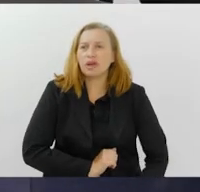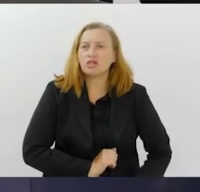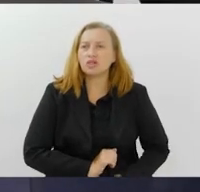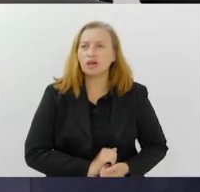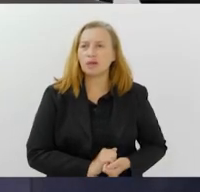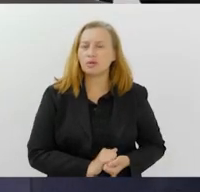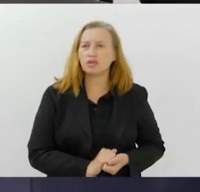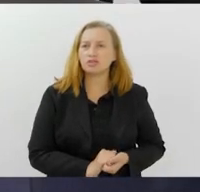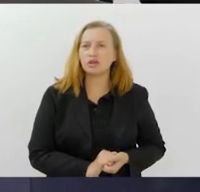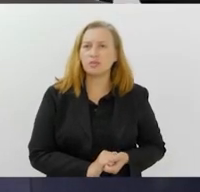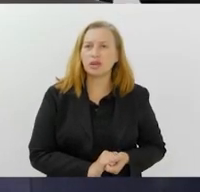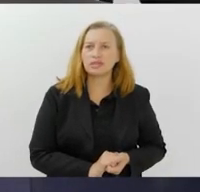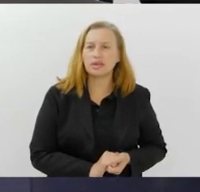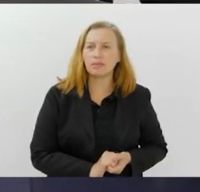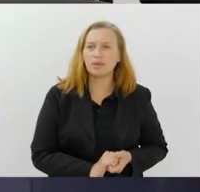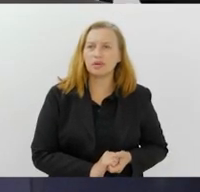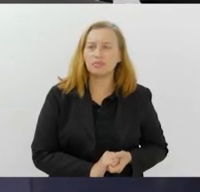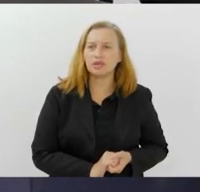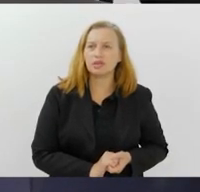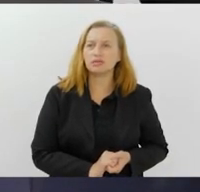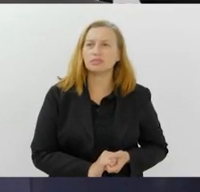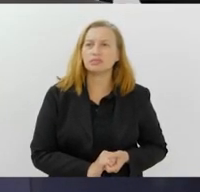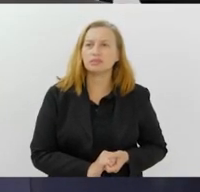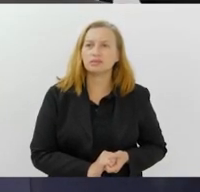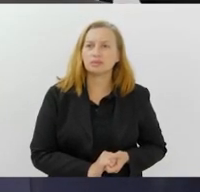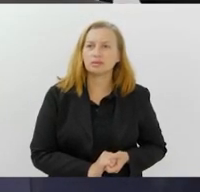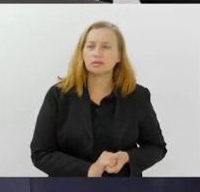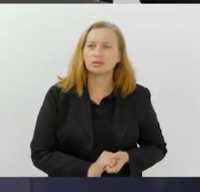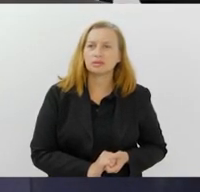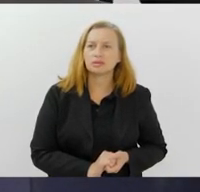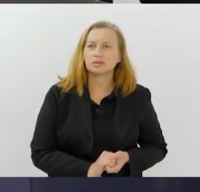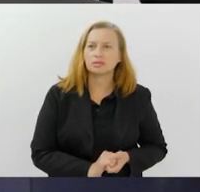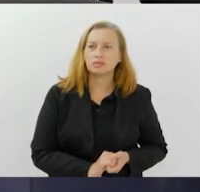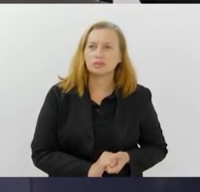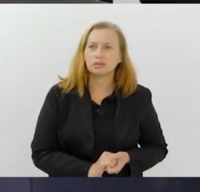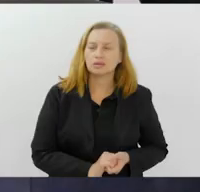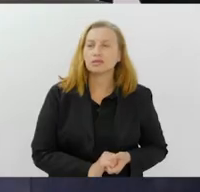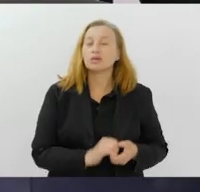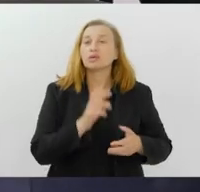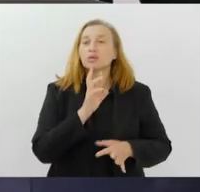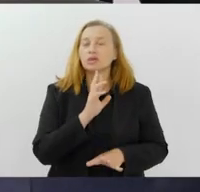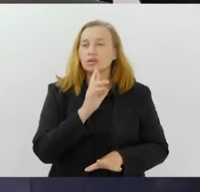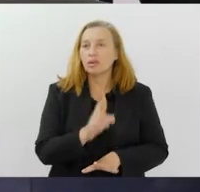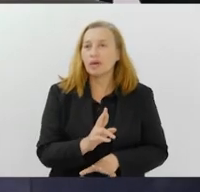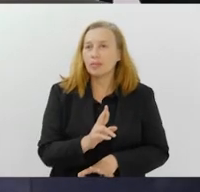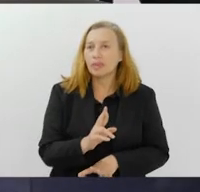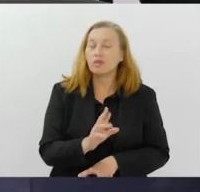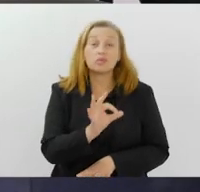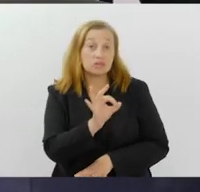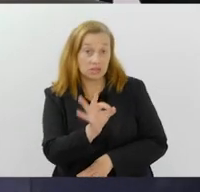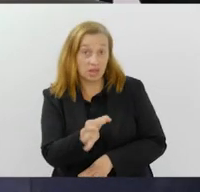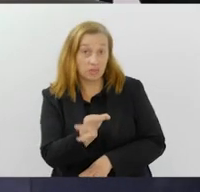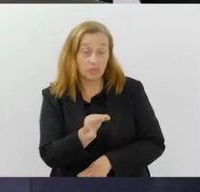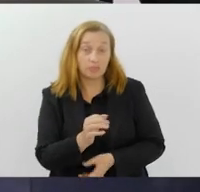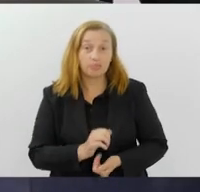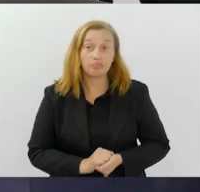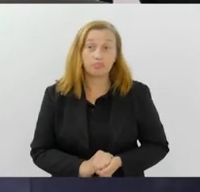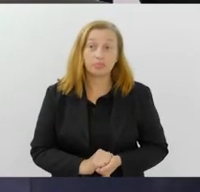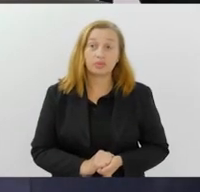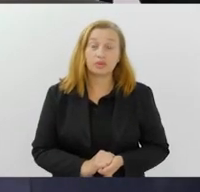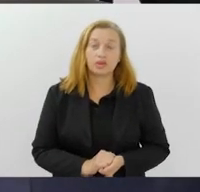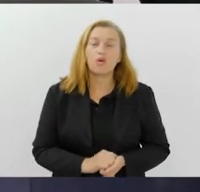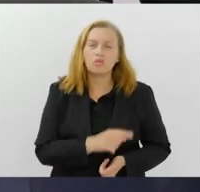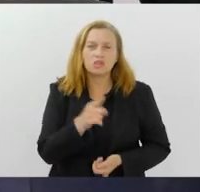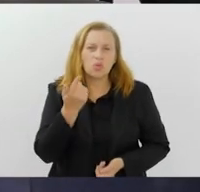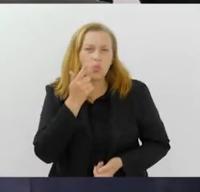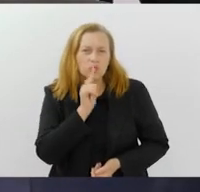afeta em nada ISO isso melhor a gente ter depois uma noção de que resultado no caso o resultado Positivo né você